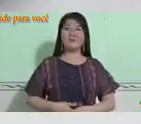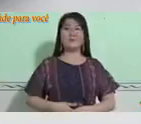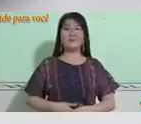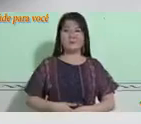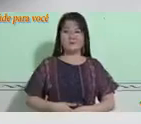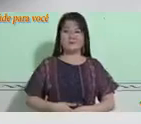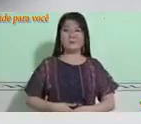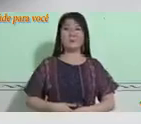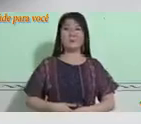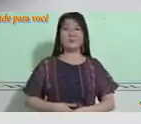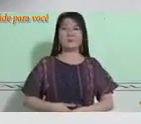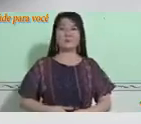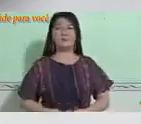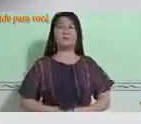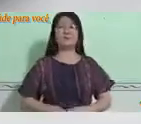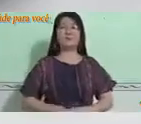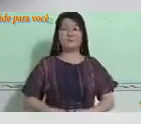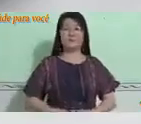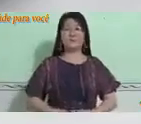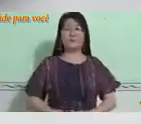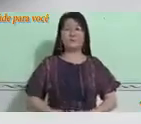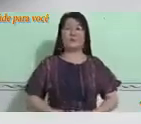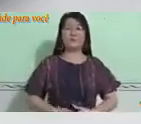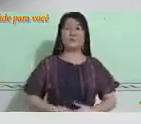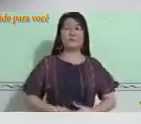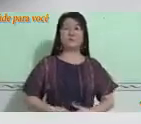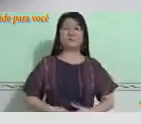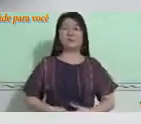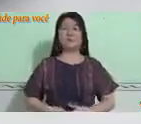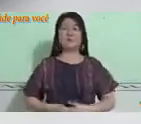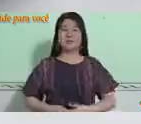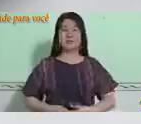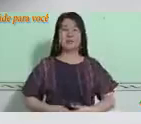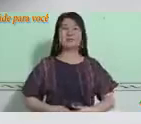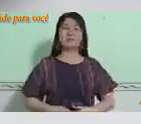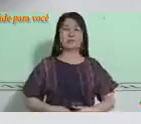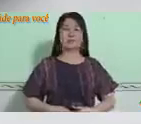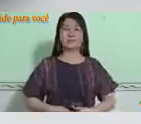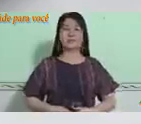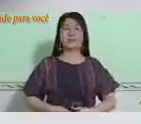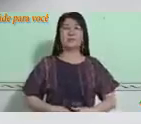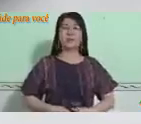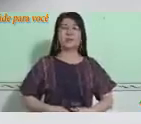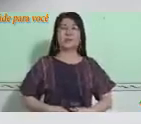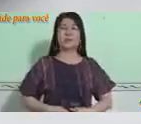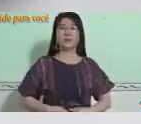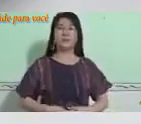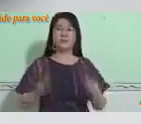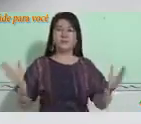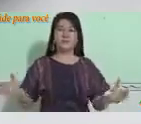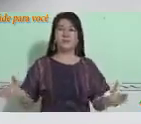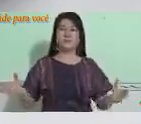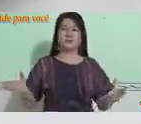OVODASCARISLUMBRICOIDES e os sintomas da infecção por Ascaris lumbricoides normalmente surgem quando há uma grande quantidade de lombrogás